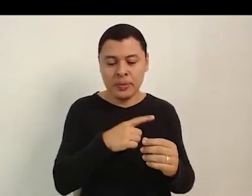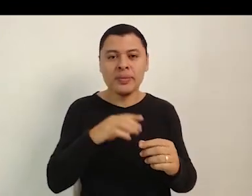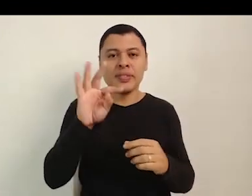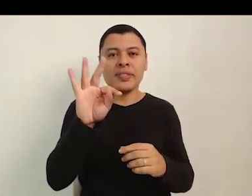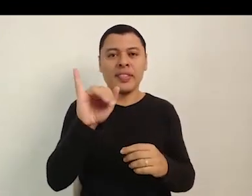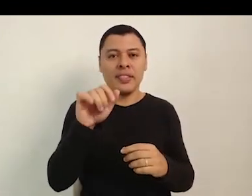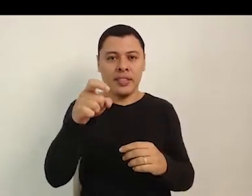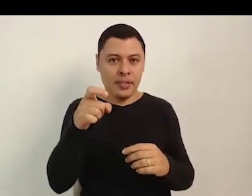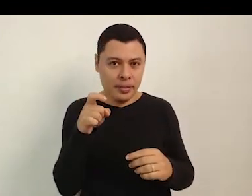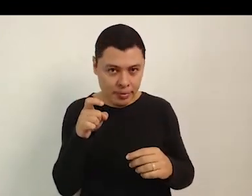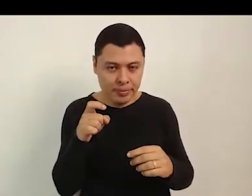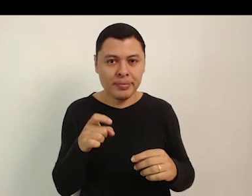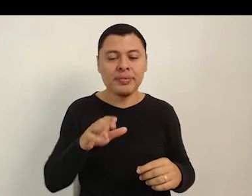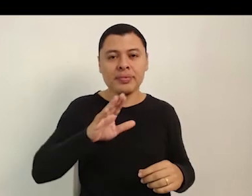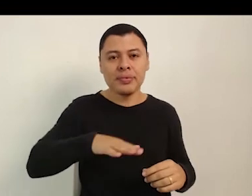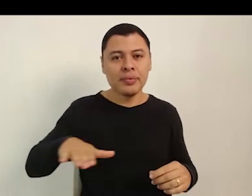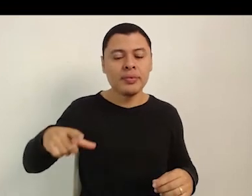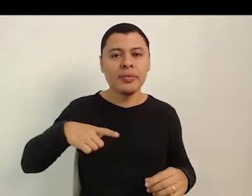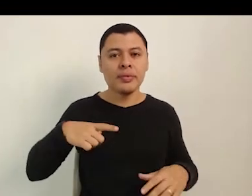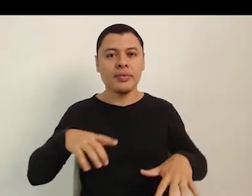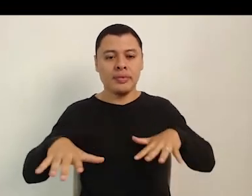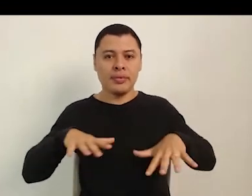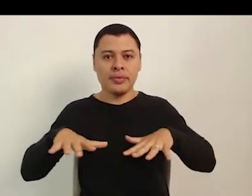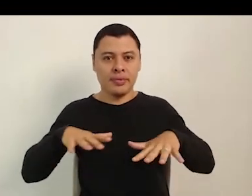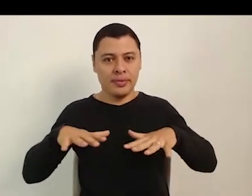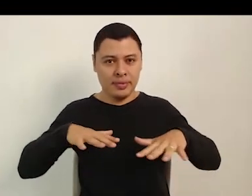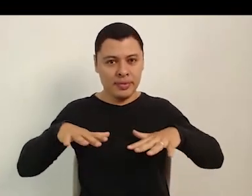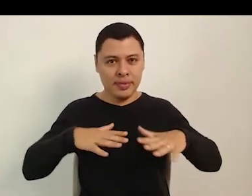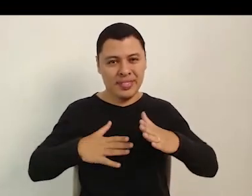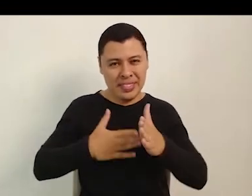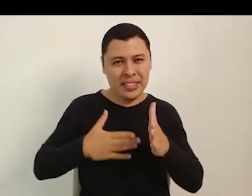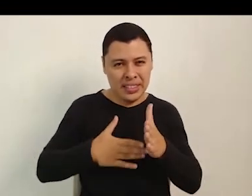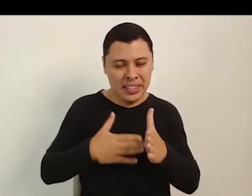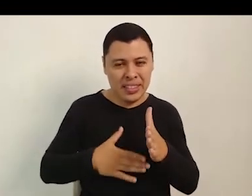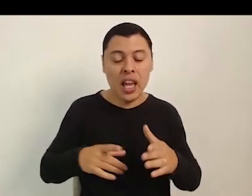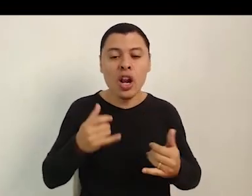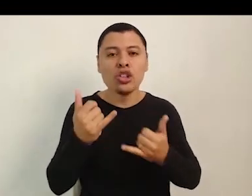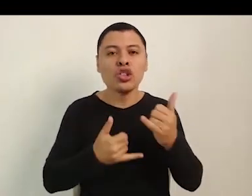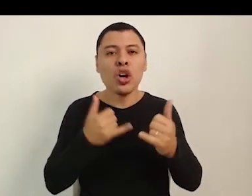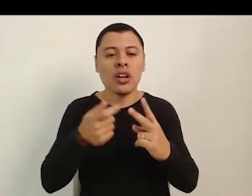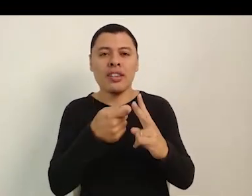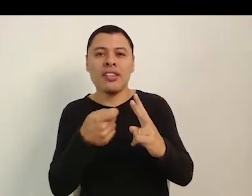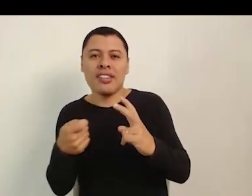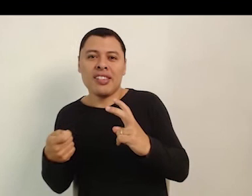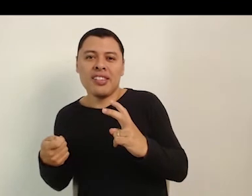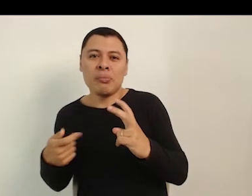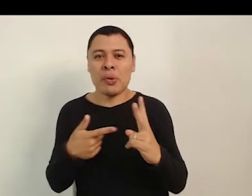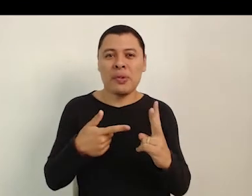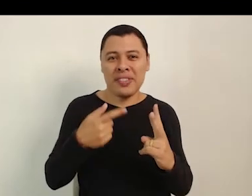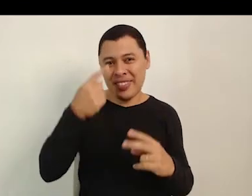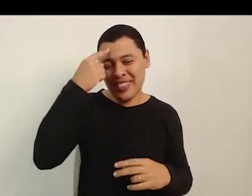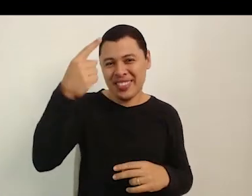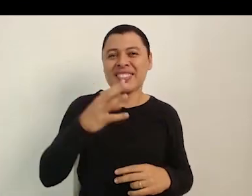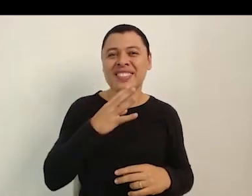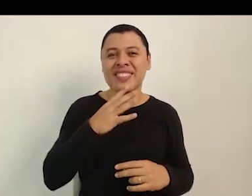uma criança que tem mobilidade reduzida e ela joga o joguinho do Angry Birds, né? E enquanto o